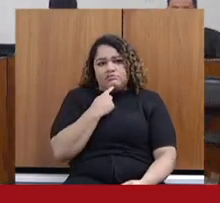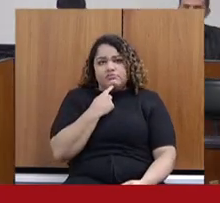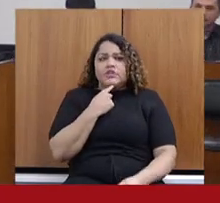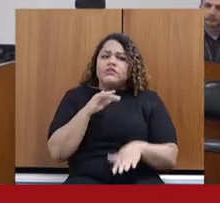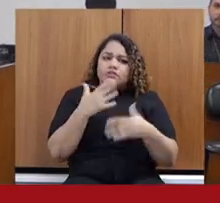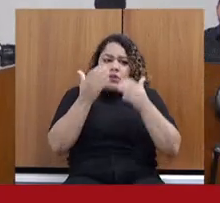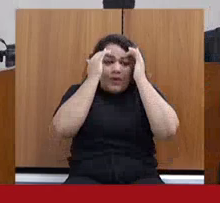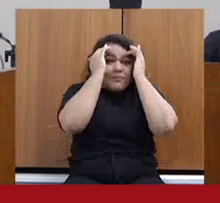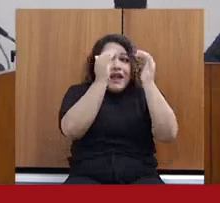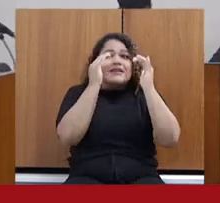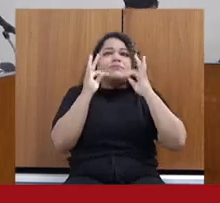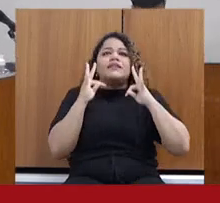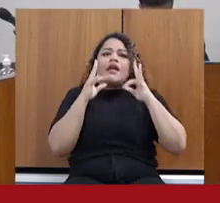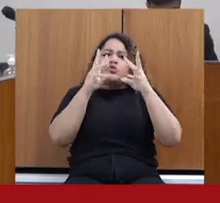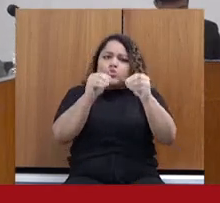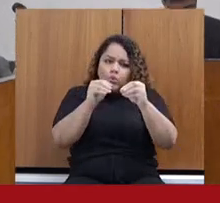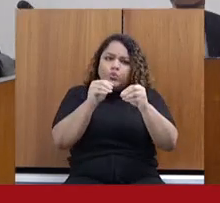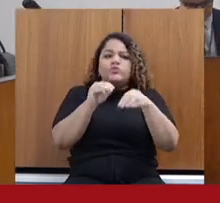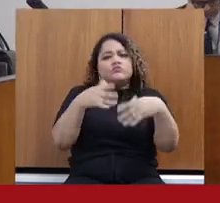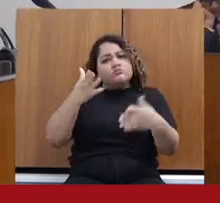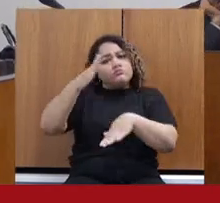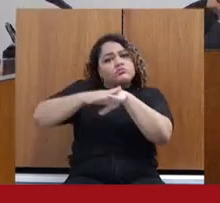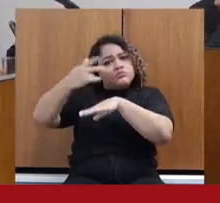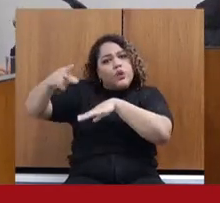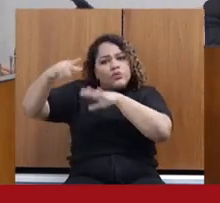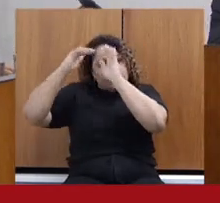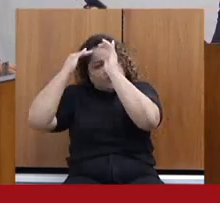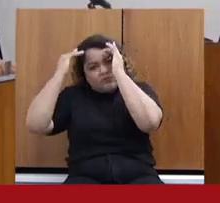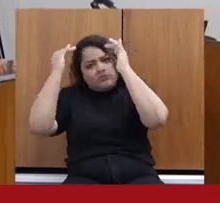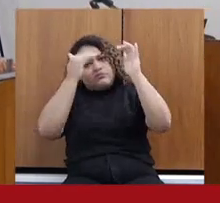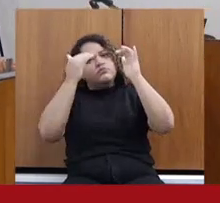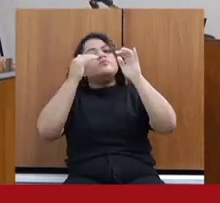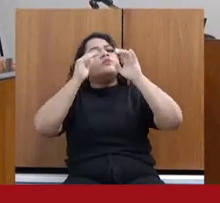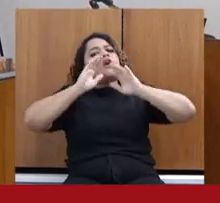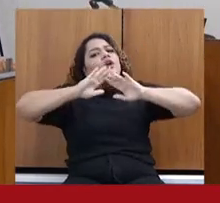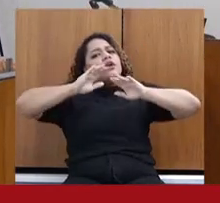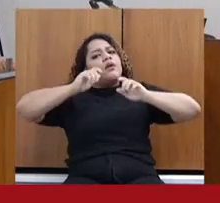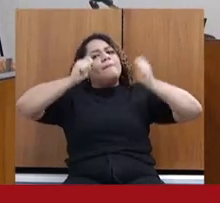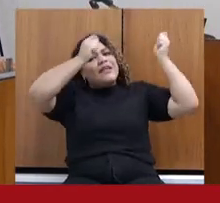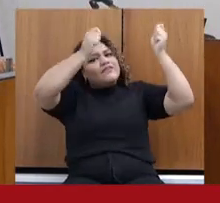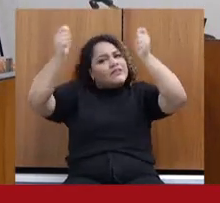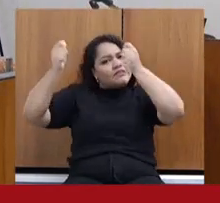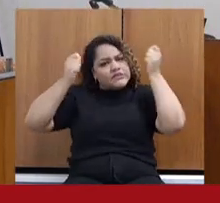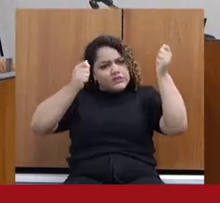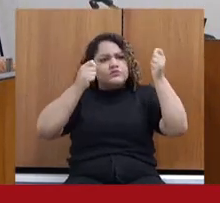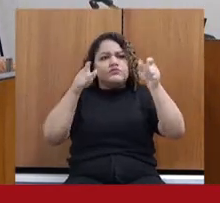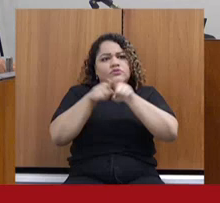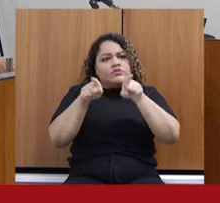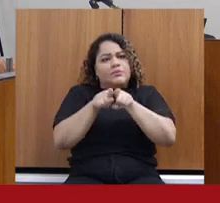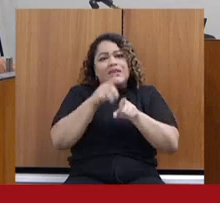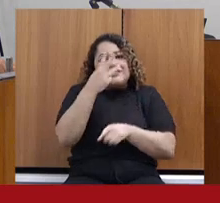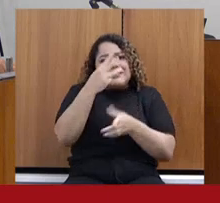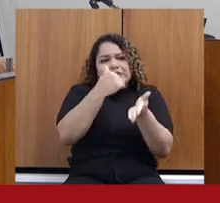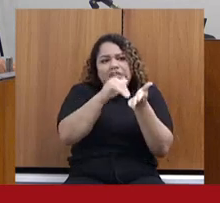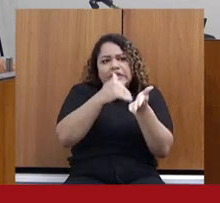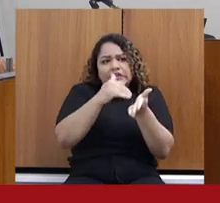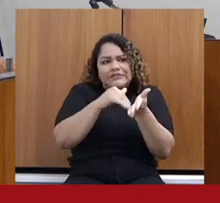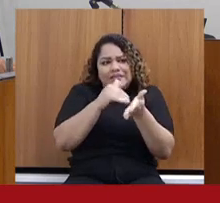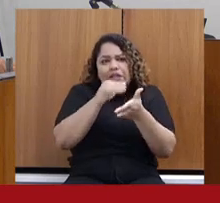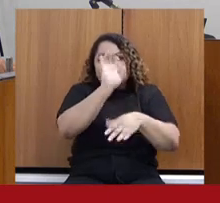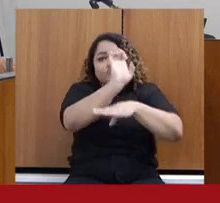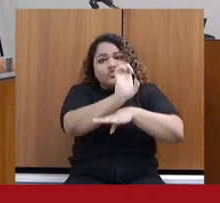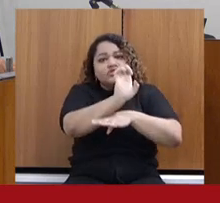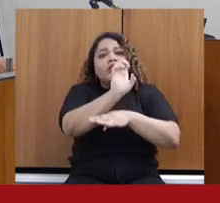todos que estão aqui, inclusive aos manifestantes, aos demais parlamentares e aos três secretários e secretária de Estado que vieram prestar seus esclarecimentos.